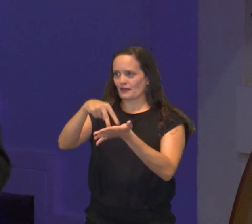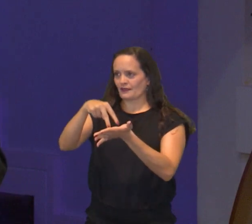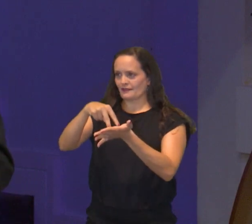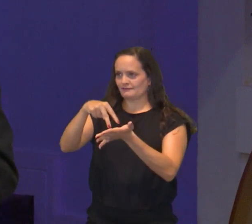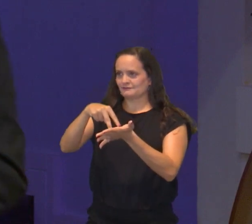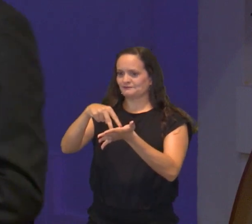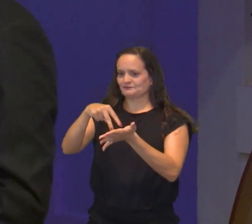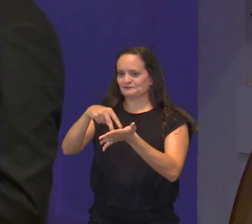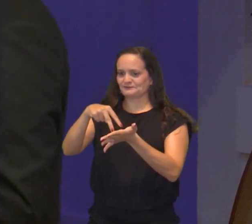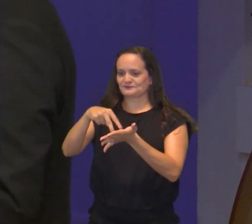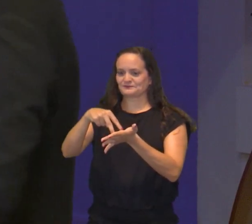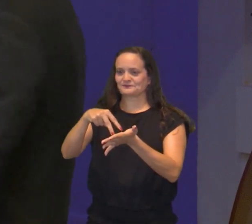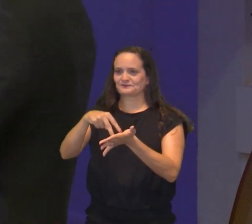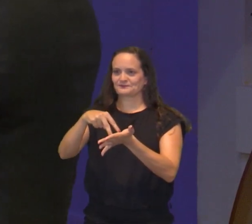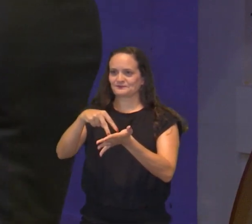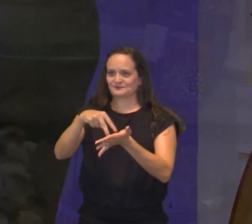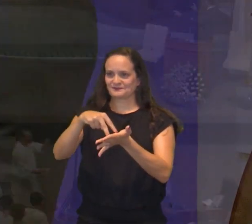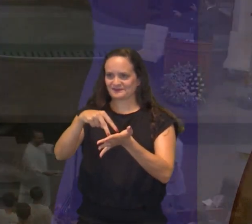este hino.